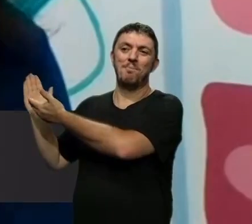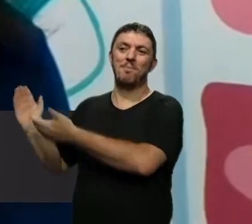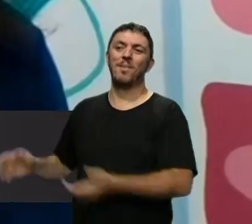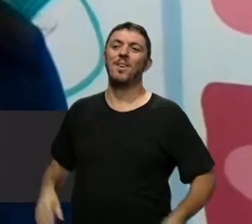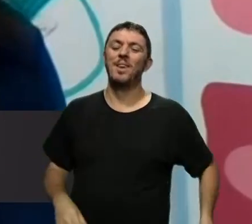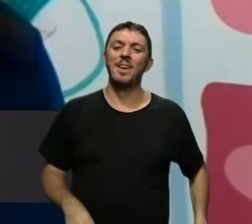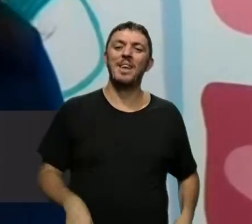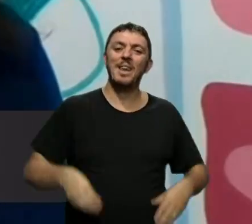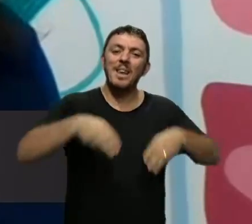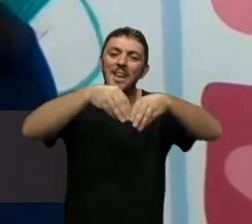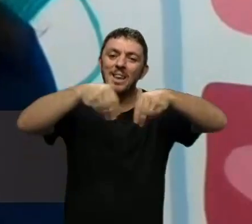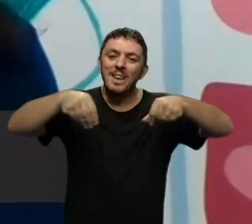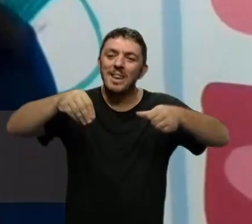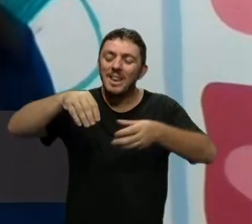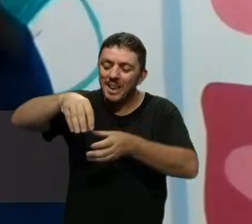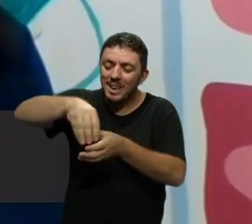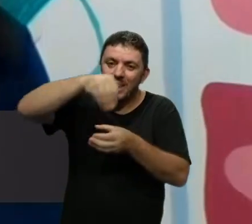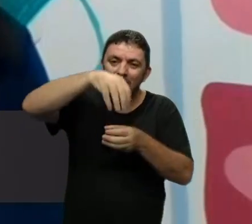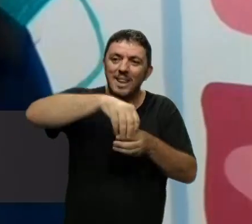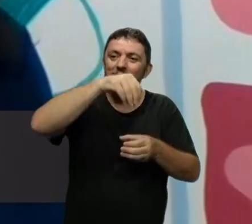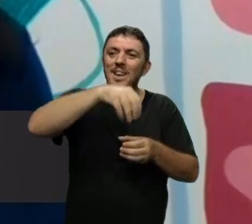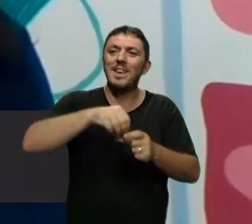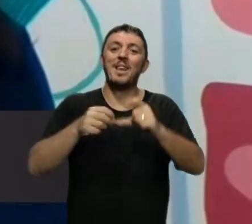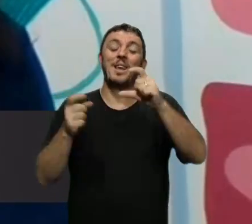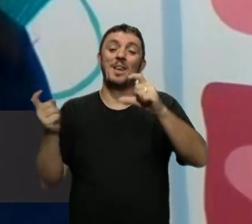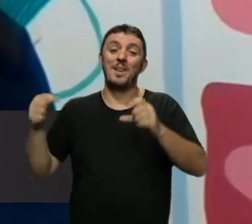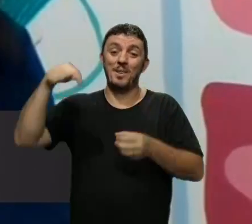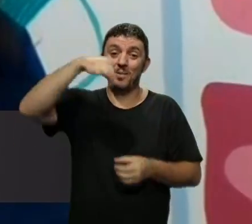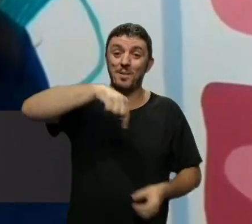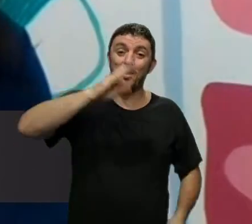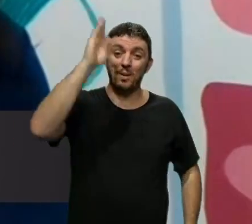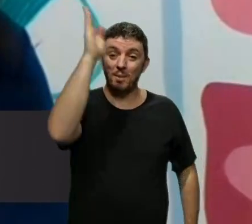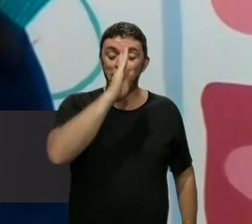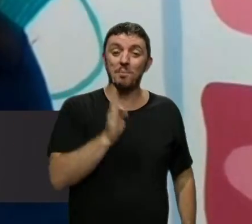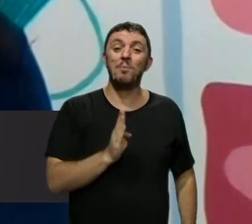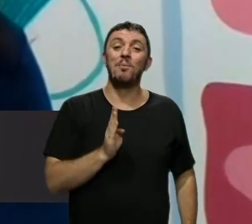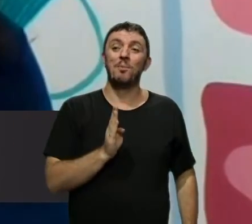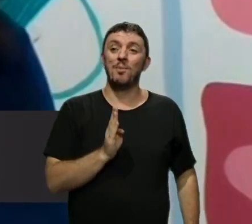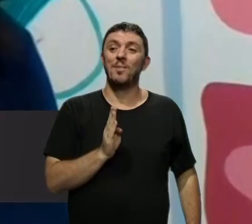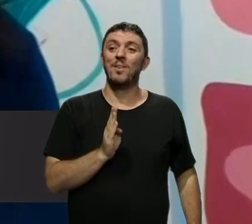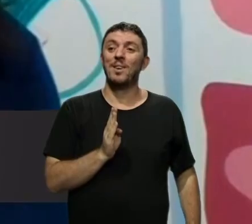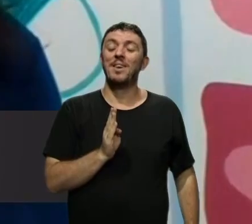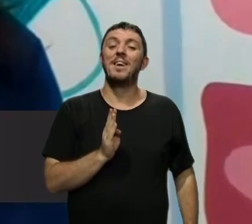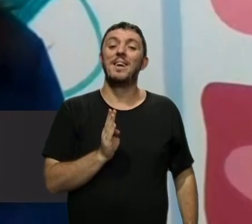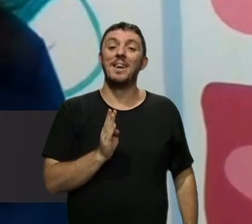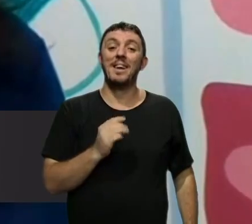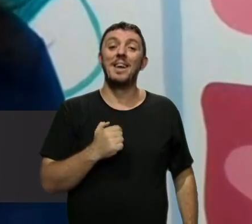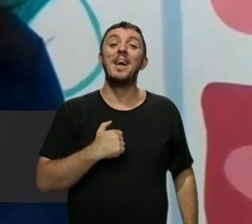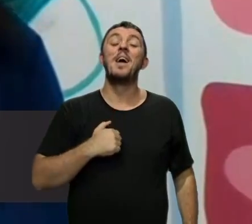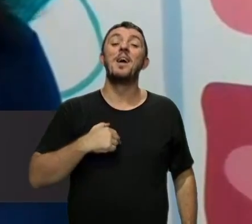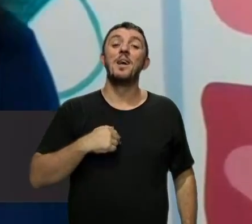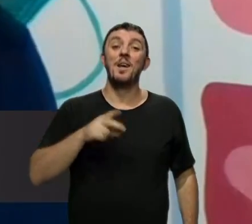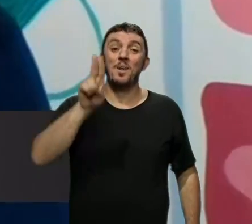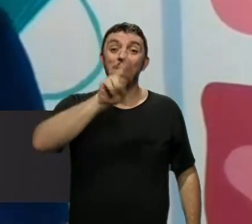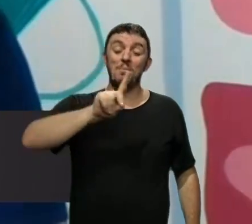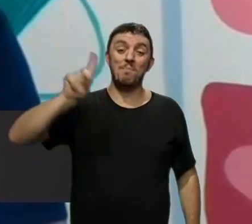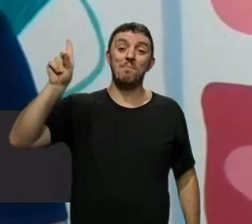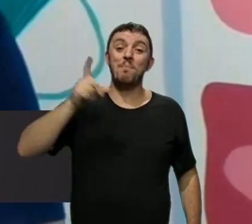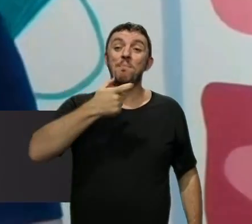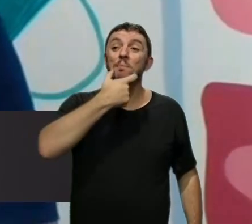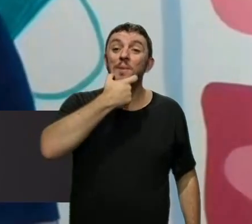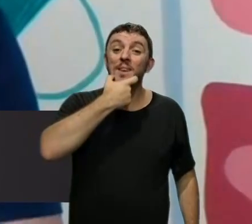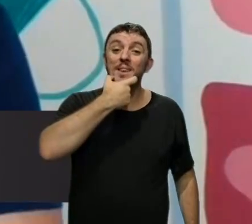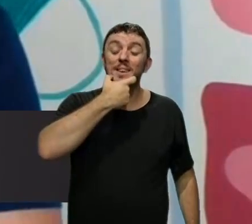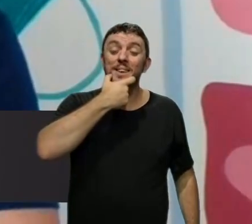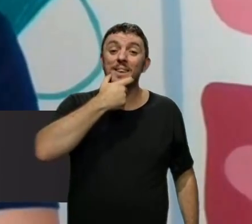punhadinho de terra que veio comigo de volta para o Brasil, que estava nas botas que eu usei lá na Inglaterra. Tenho até